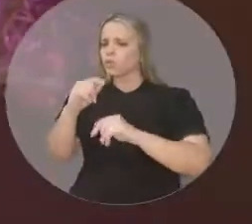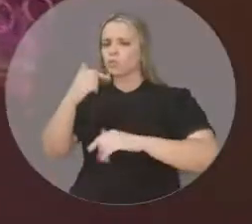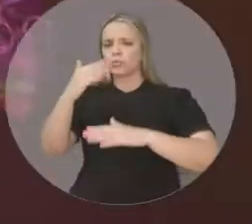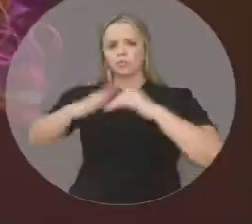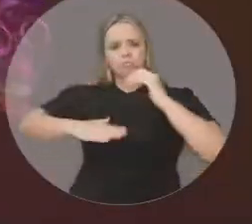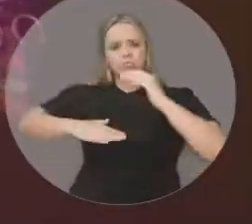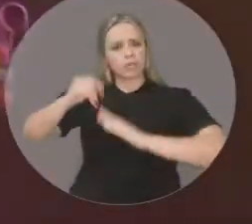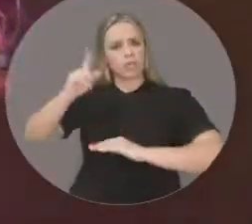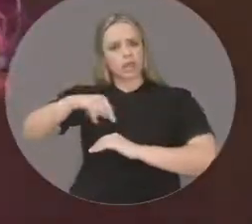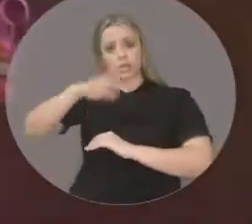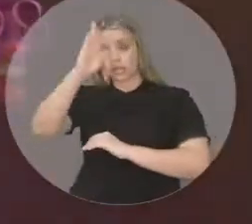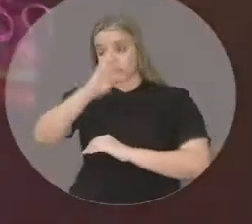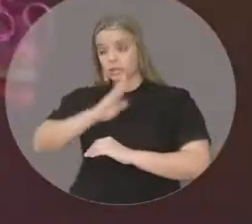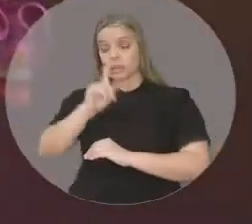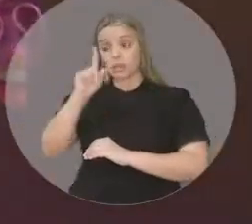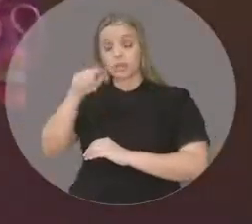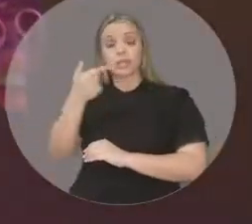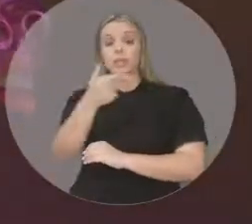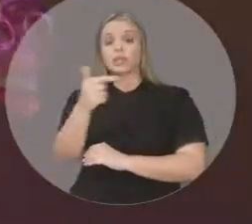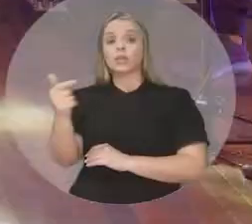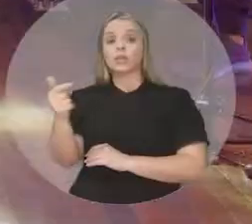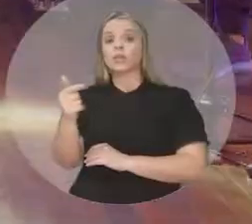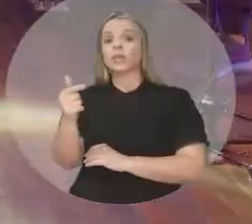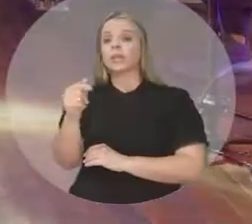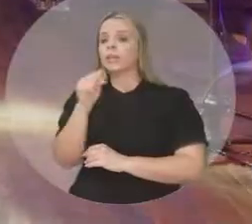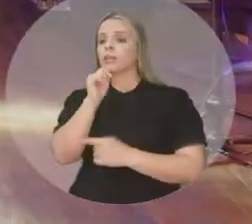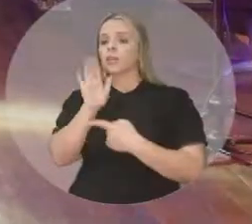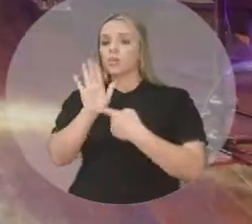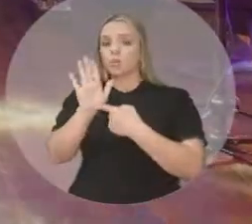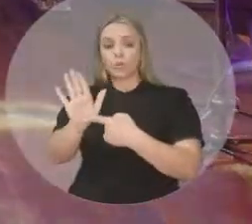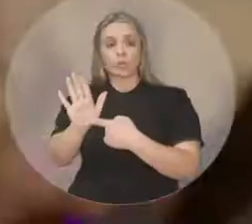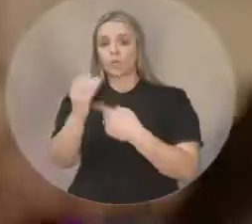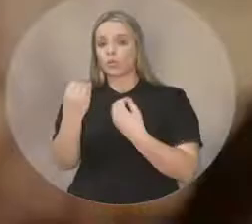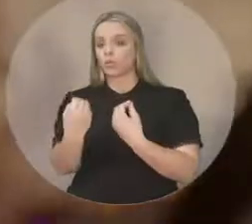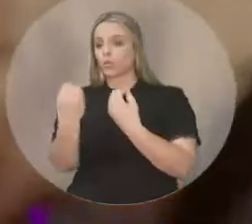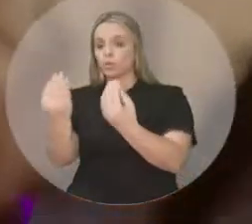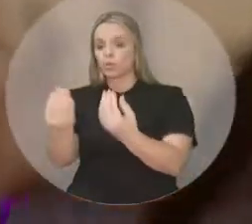Toca viola de coxo, moço,